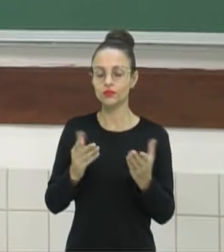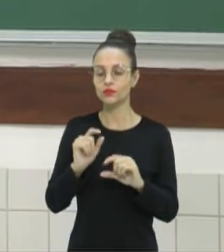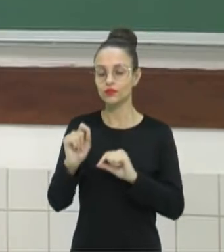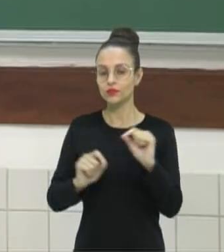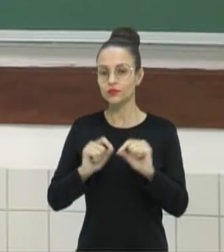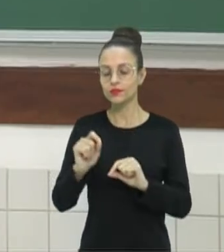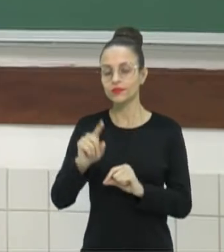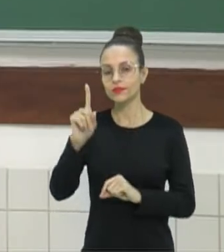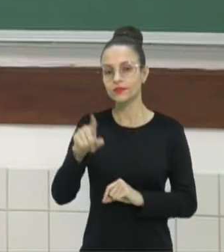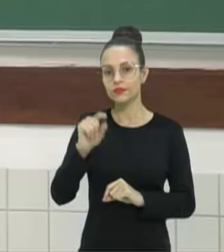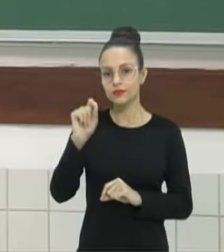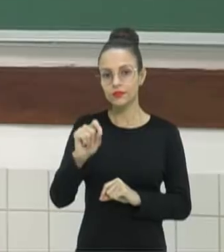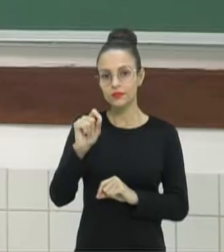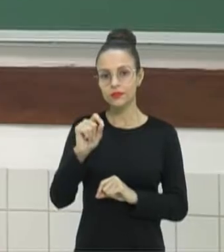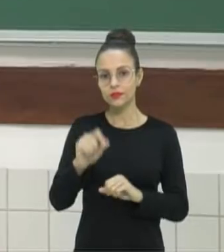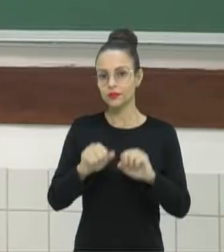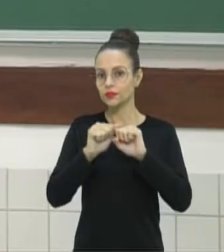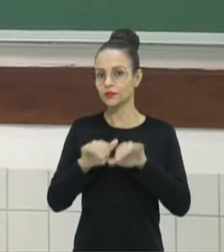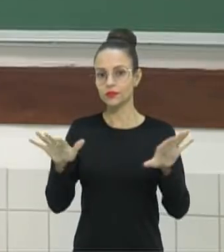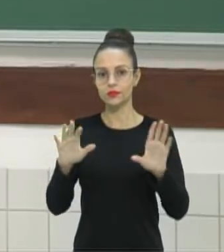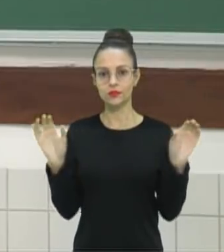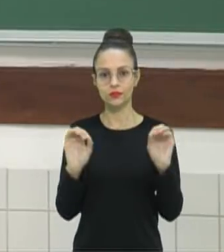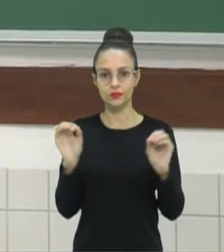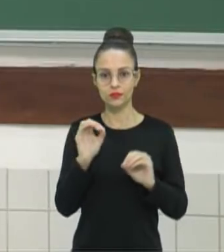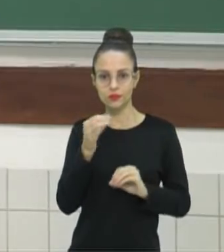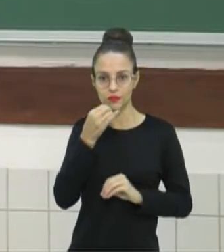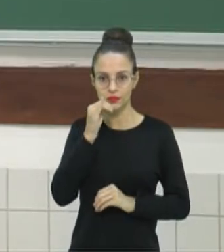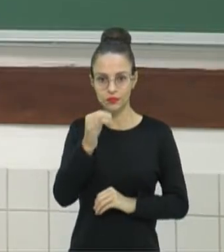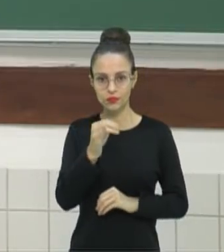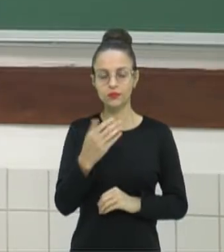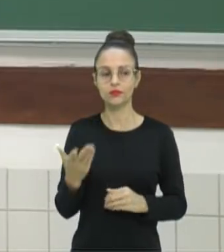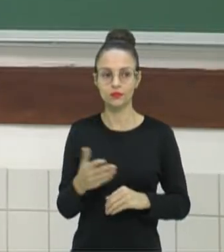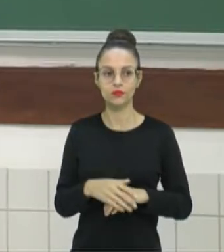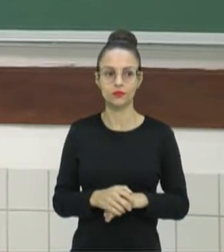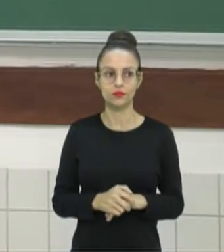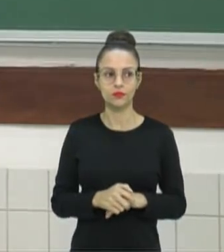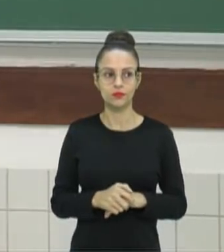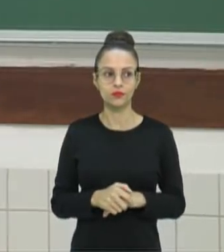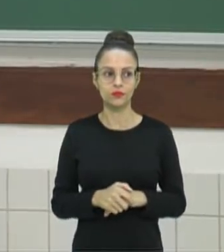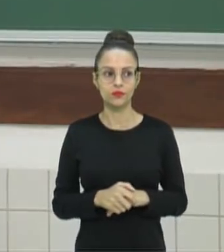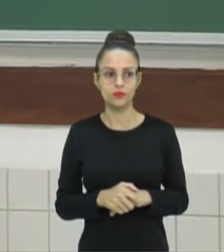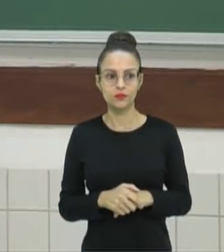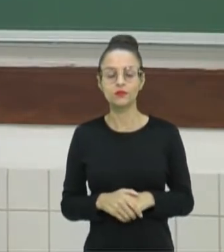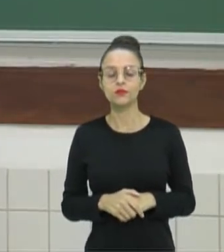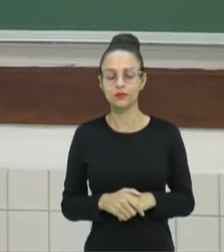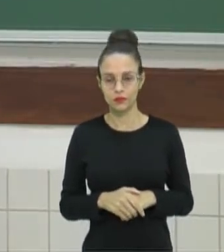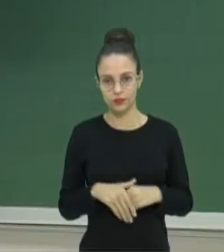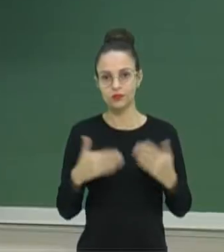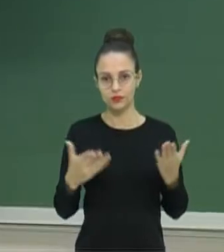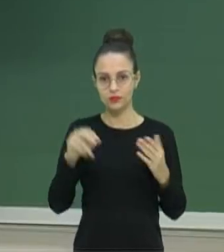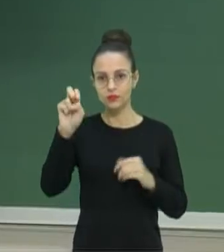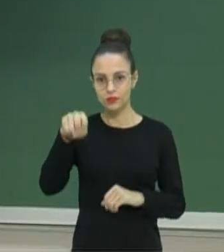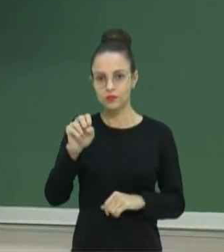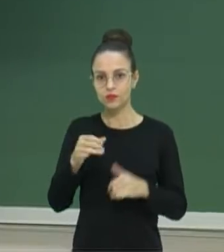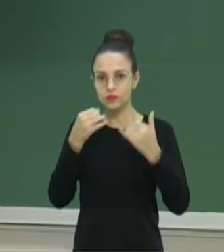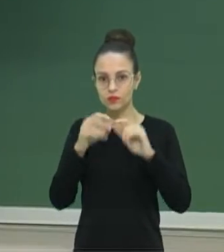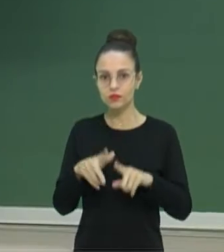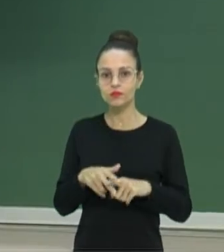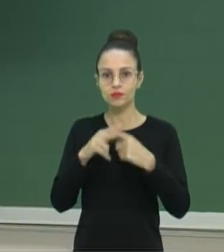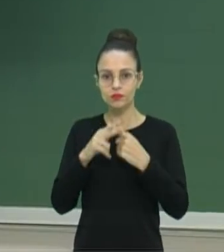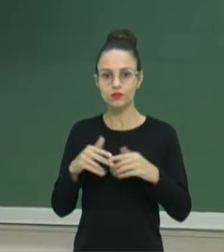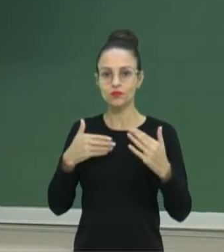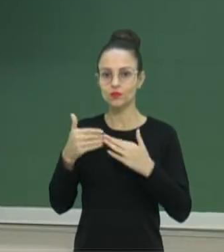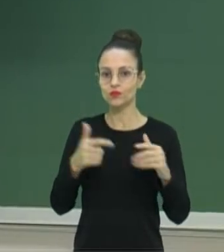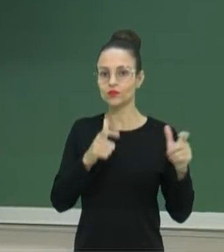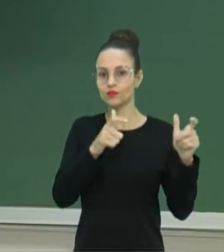com sem dissipação de energia, né? Sem forças dissipativas nesse caso. Então, sim, energia mecânica, qualquer